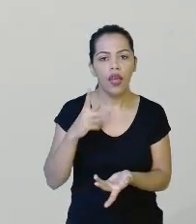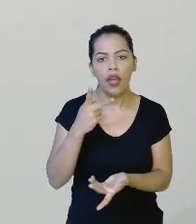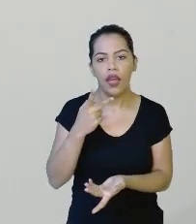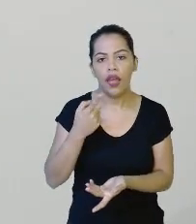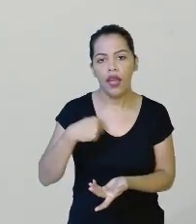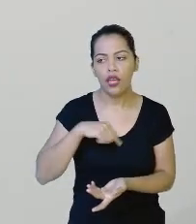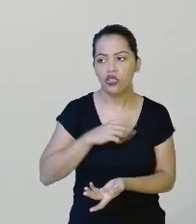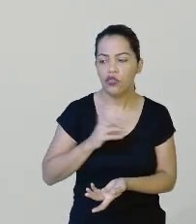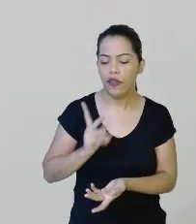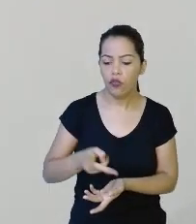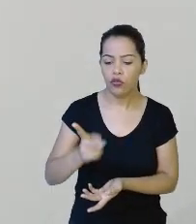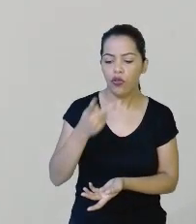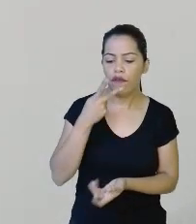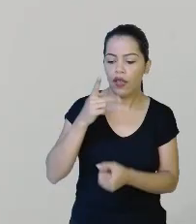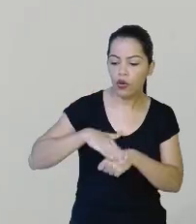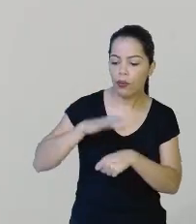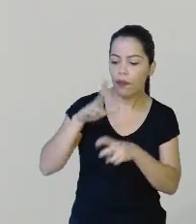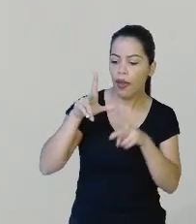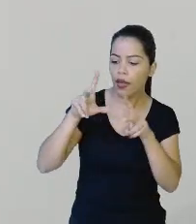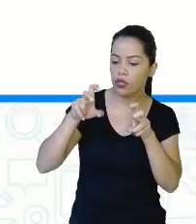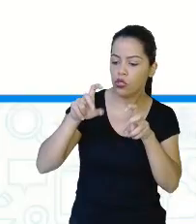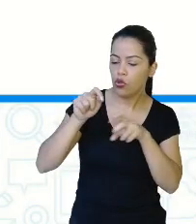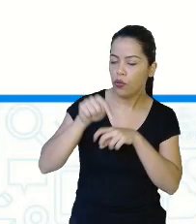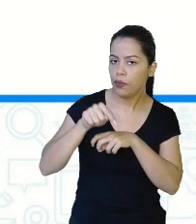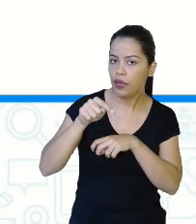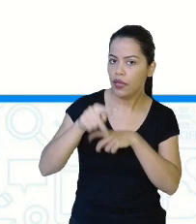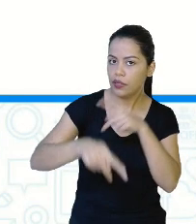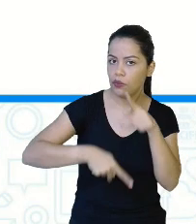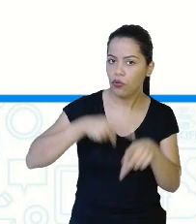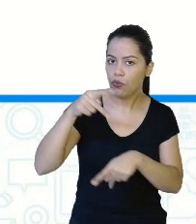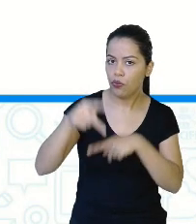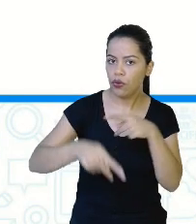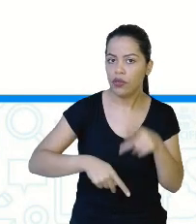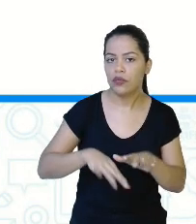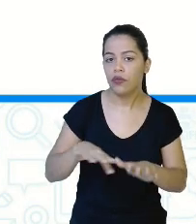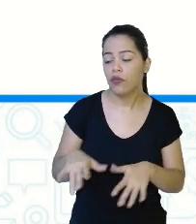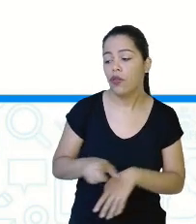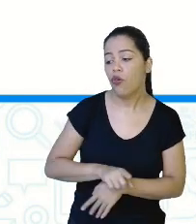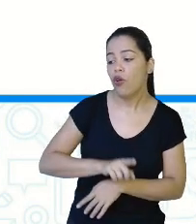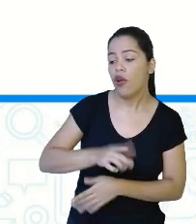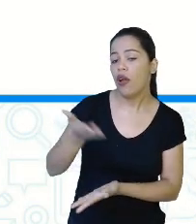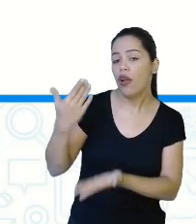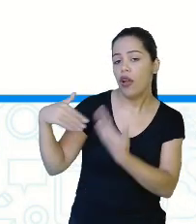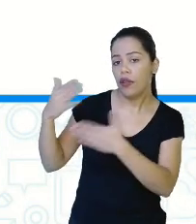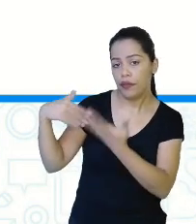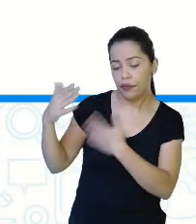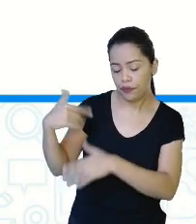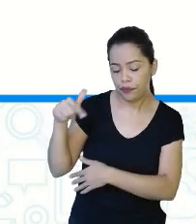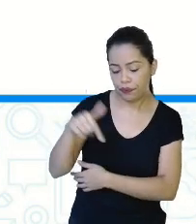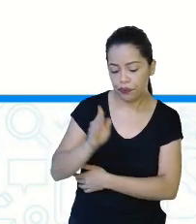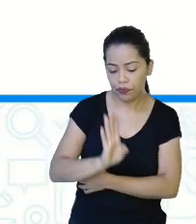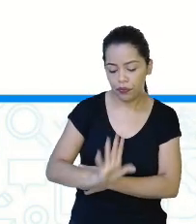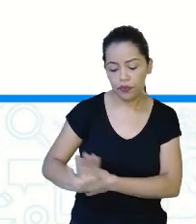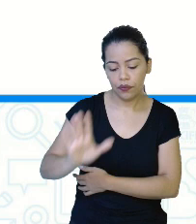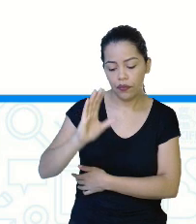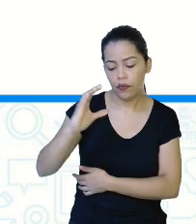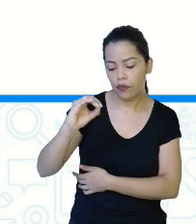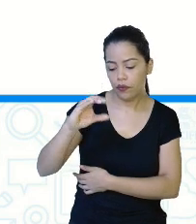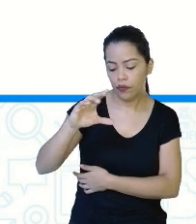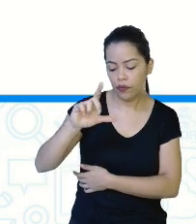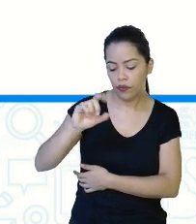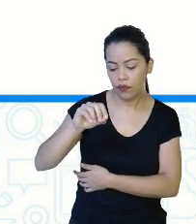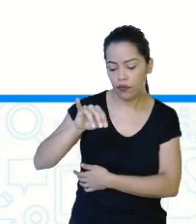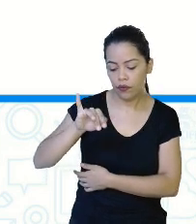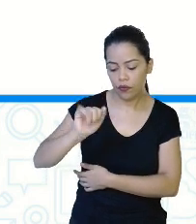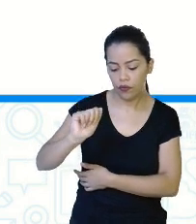os quilombolas? Não é? No Brasil colonial, como eu já falei para vocês, quilombo era o local